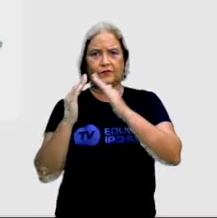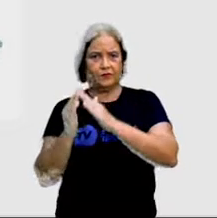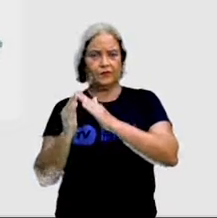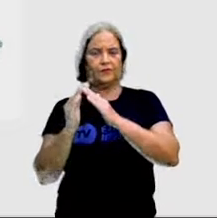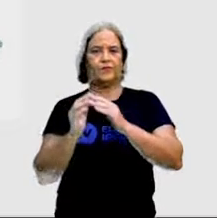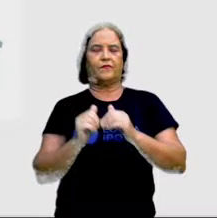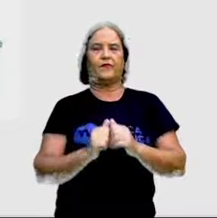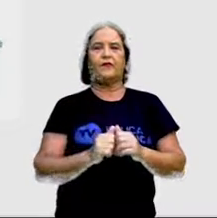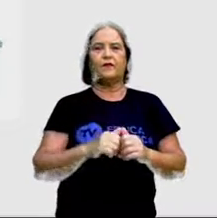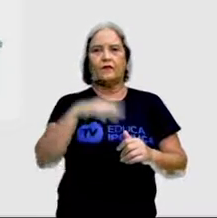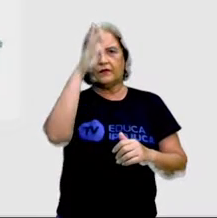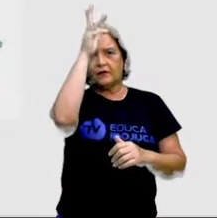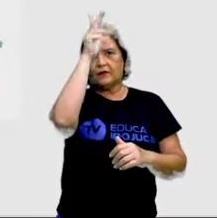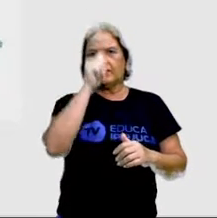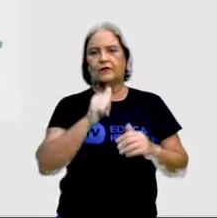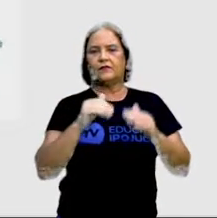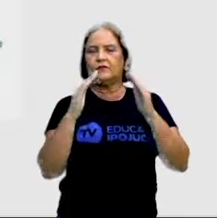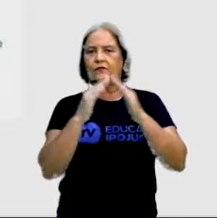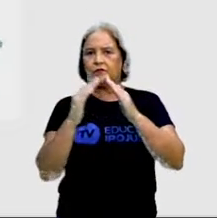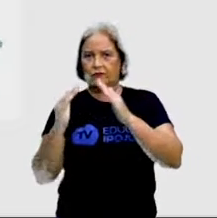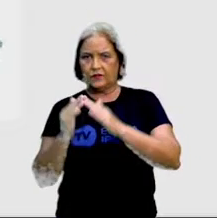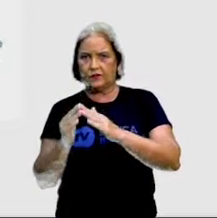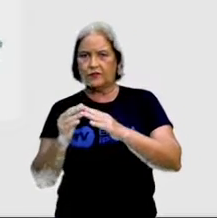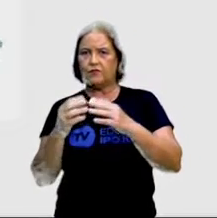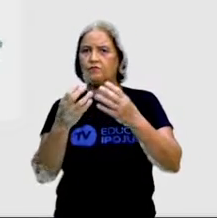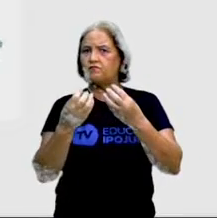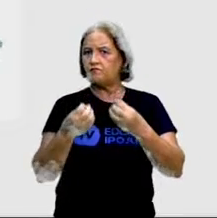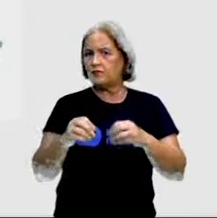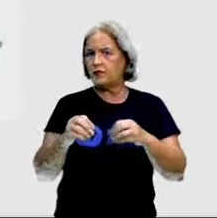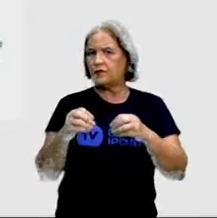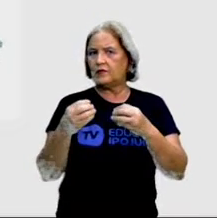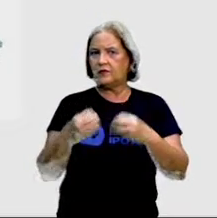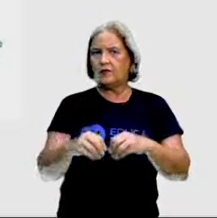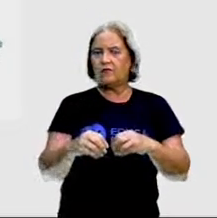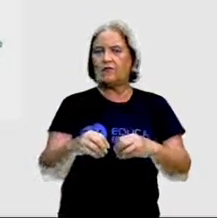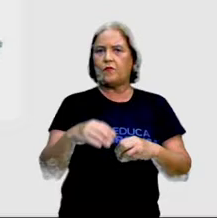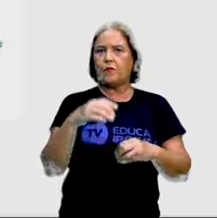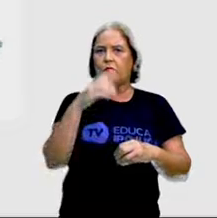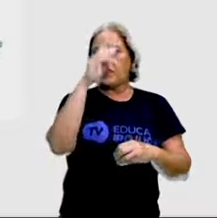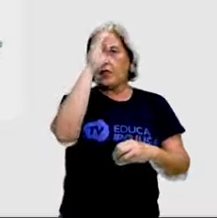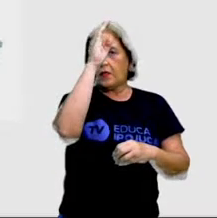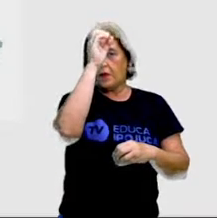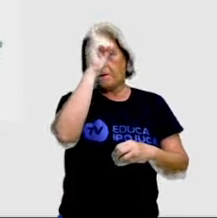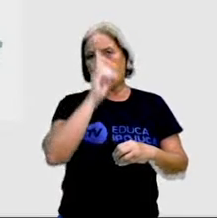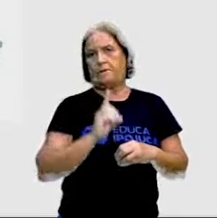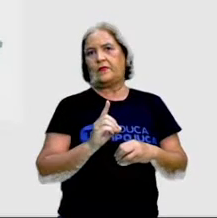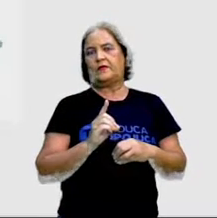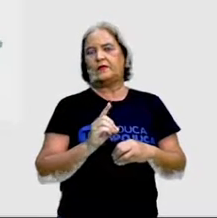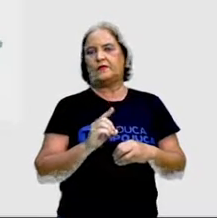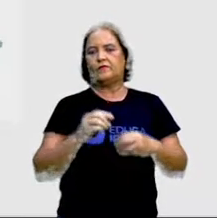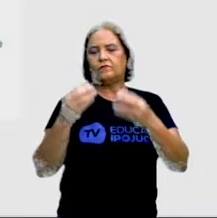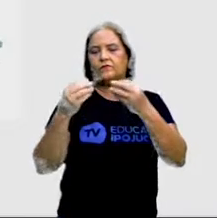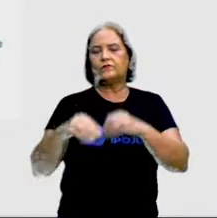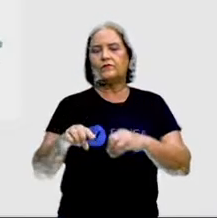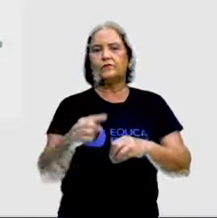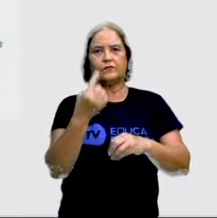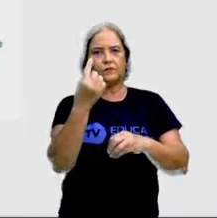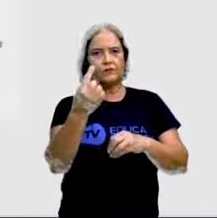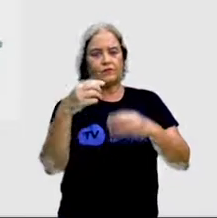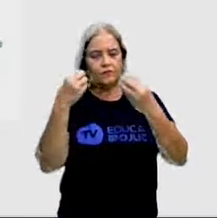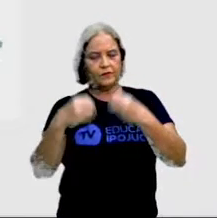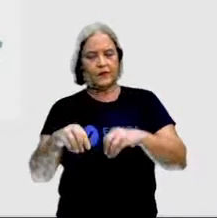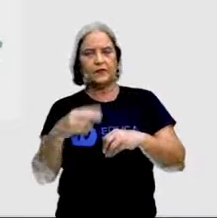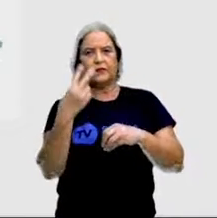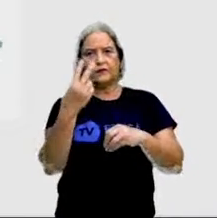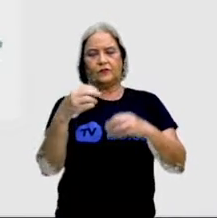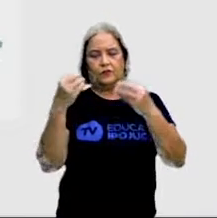a galinha do vizinho bota ovo amarelinho bota um bota dois